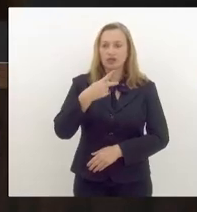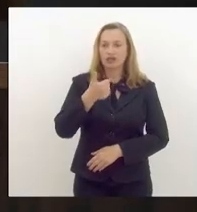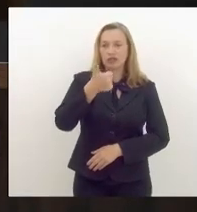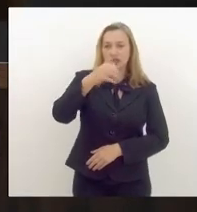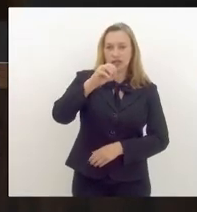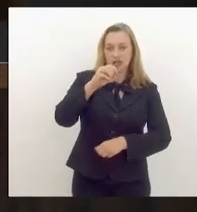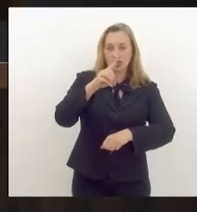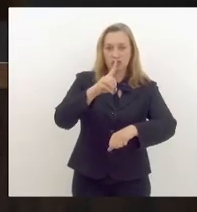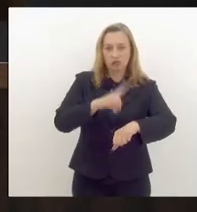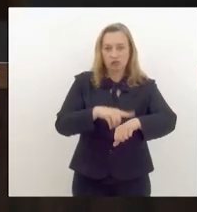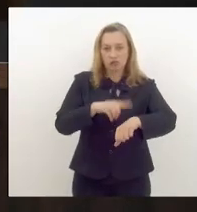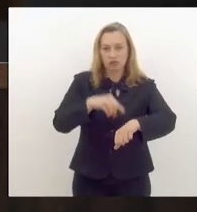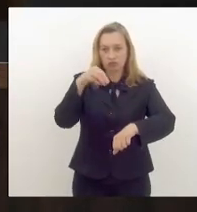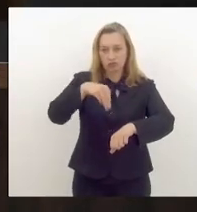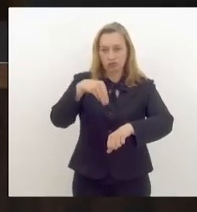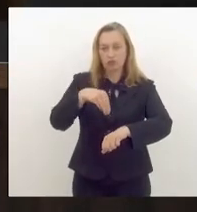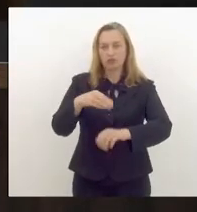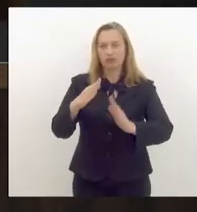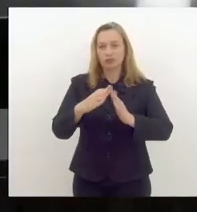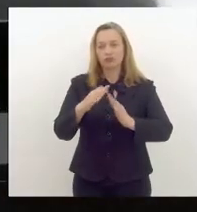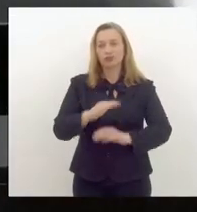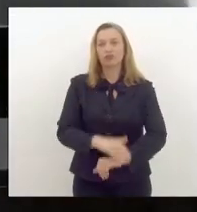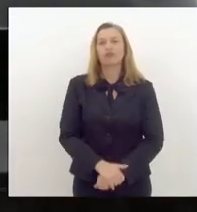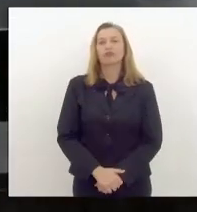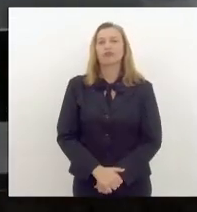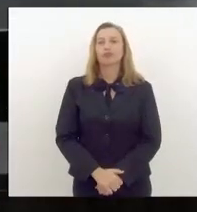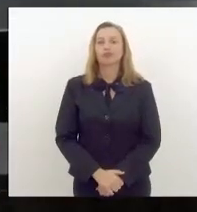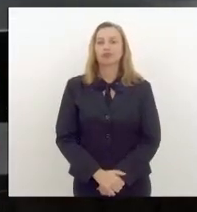dispõe de dez minutos no tempo regimental